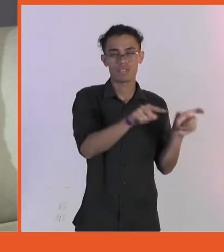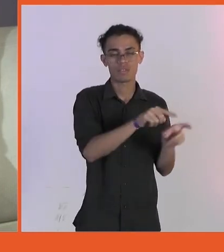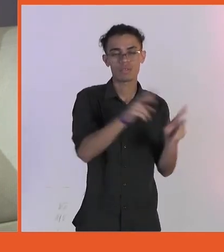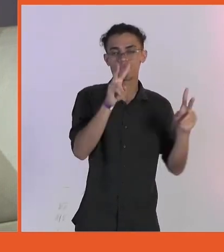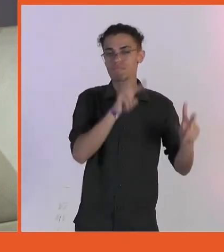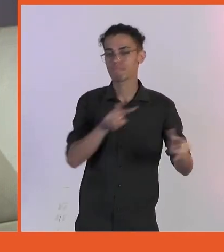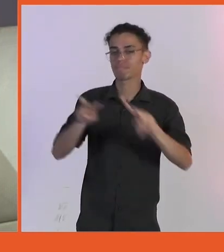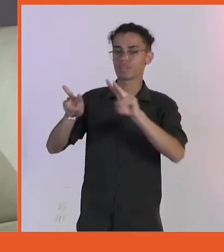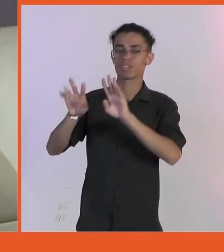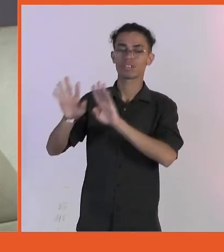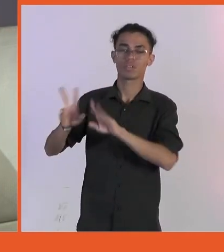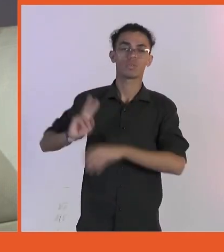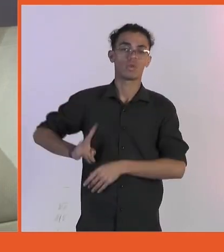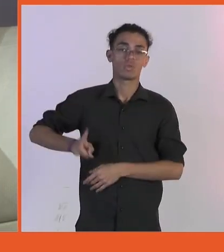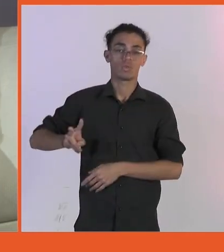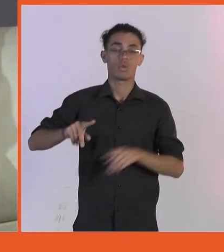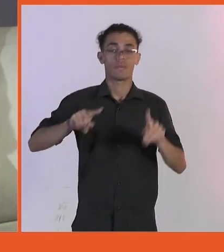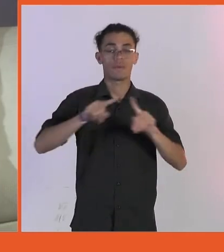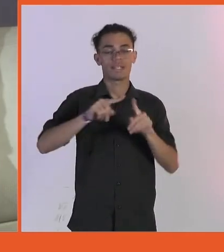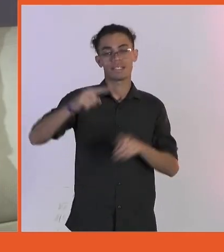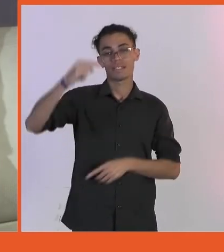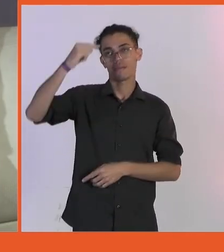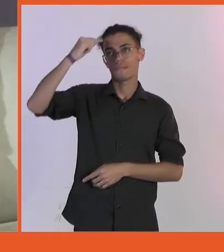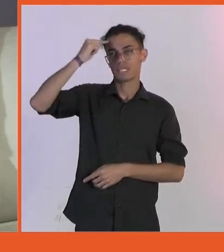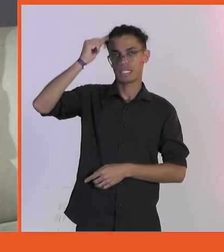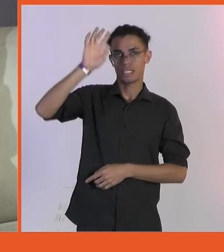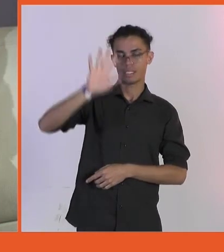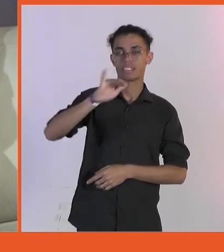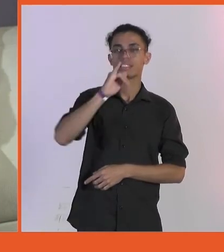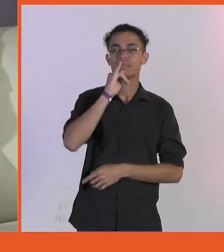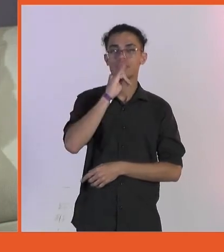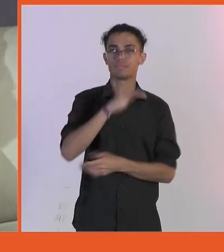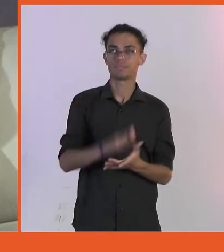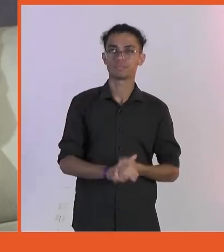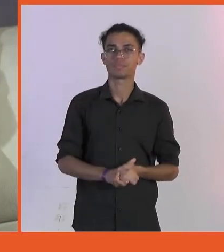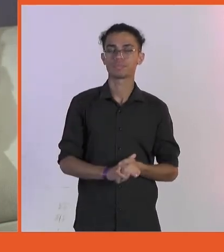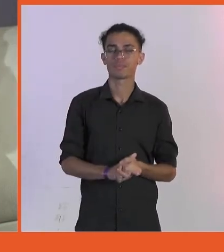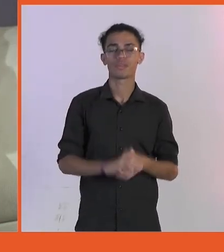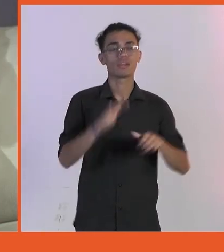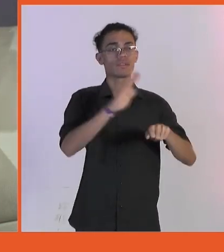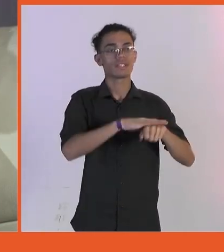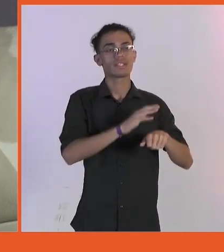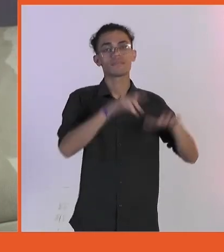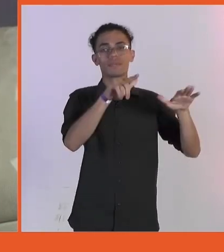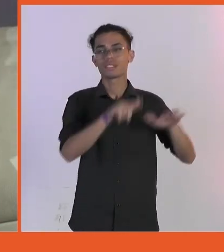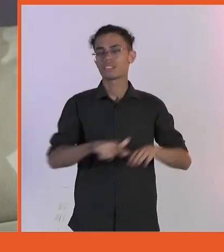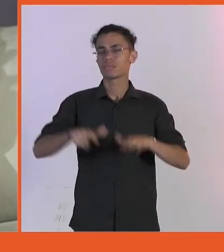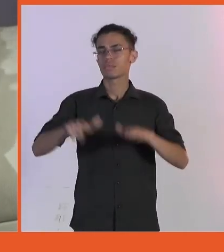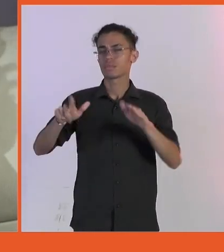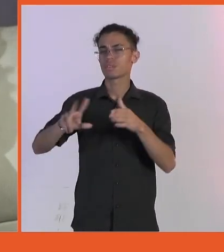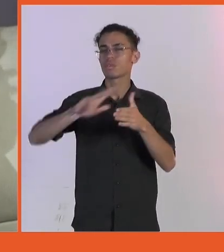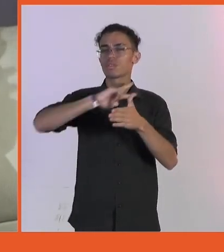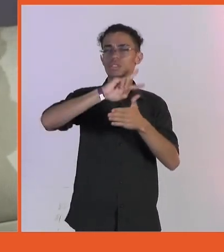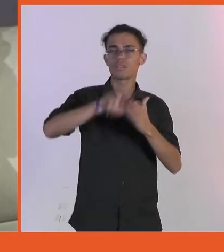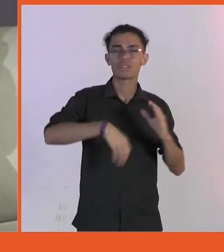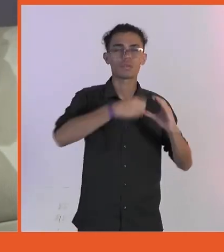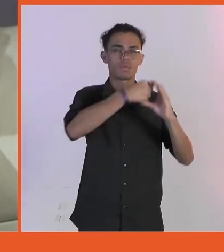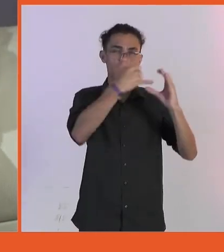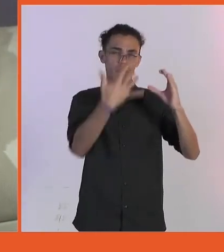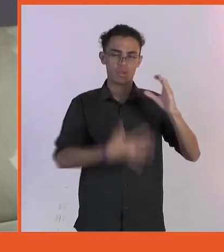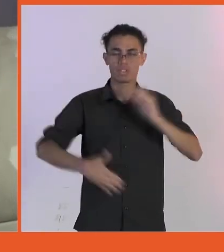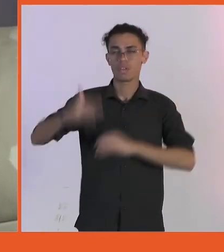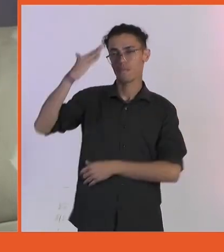gente está ali. Mas a gente tem um pensamento, por exemplo. Fizemos uma semana com muitos conteúdos de famosos. Teve